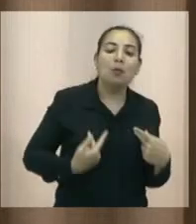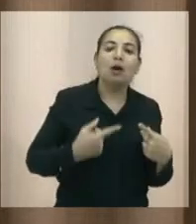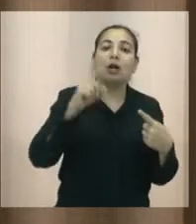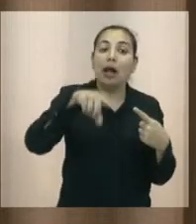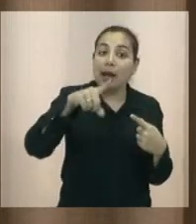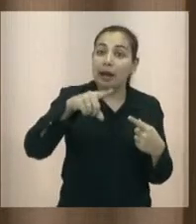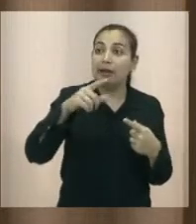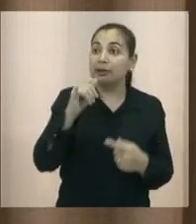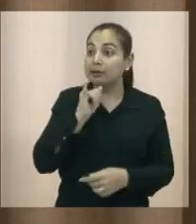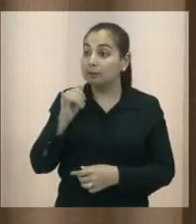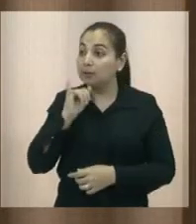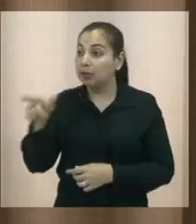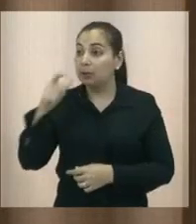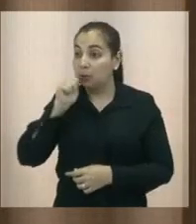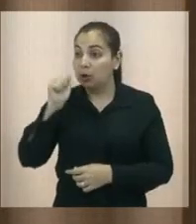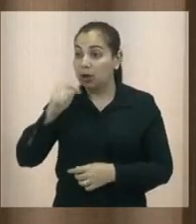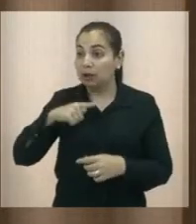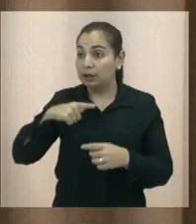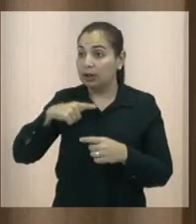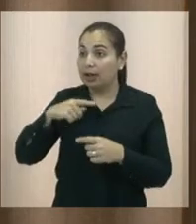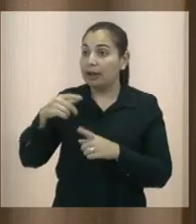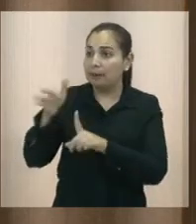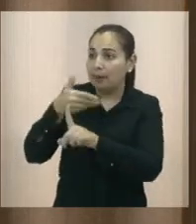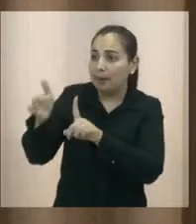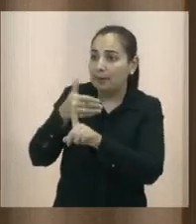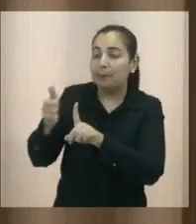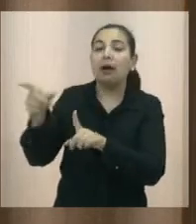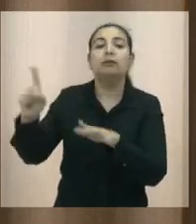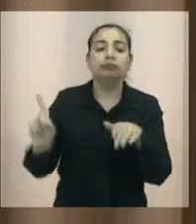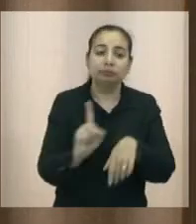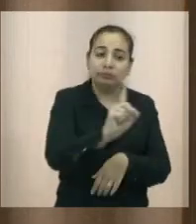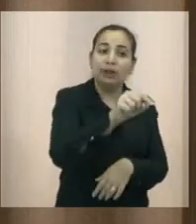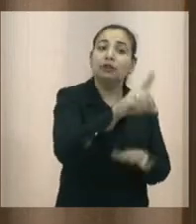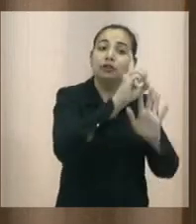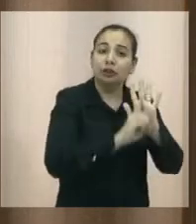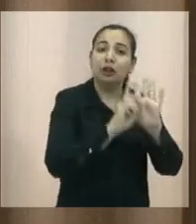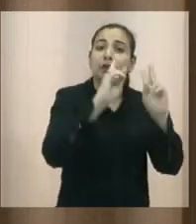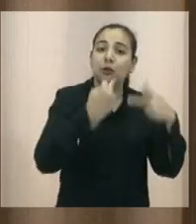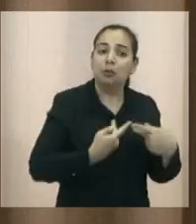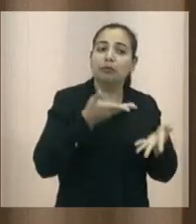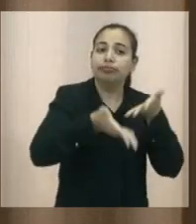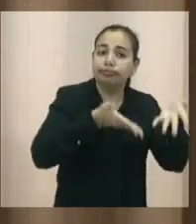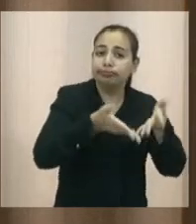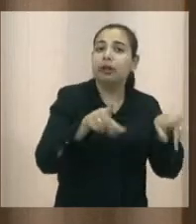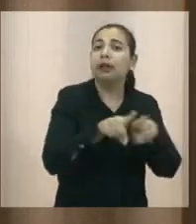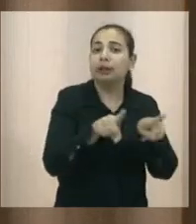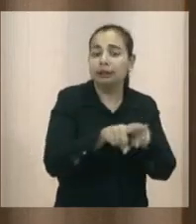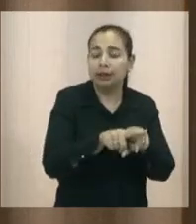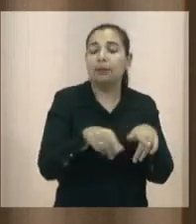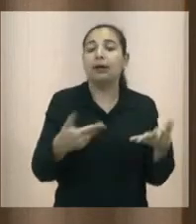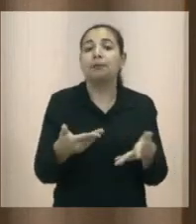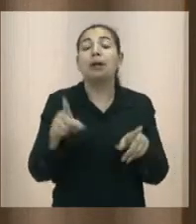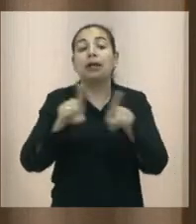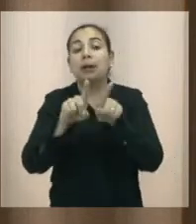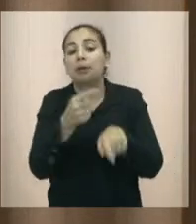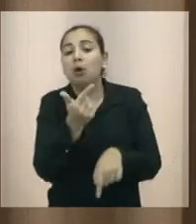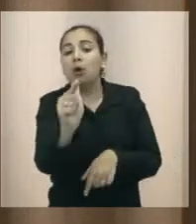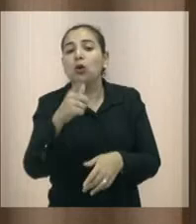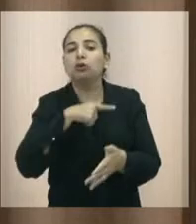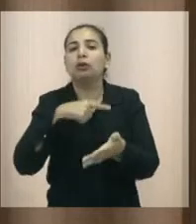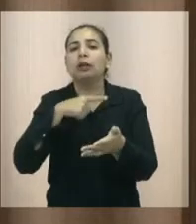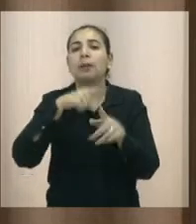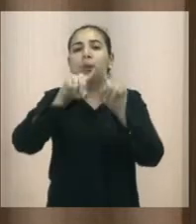contra a Mulher. Estamos trabalhando lá direitos humanos também, a vítima, né? Sim. A gente tem também um projeto que é o Rede Acolhe. O Rede